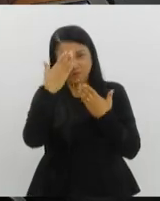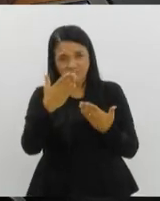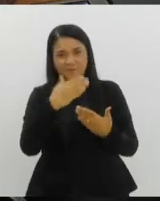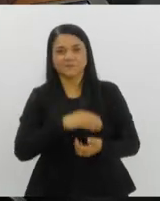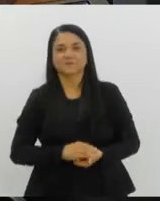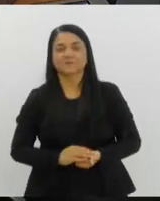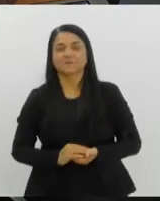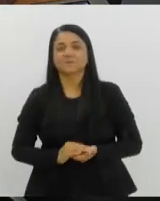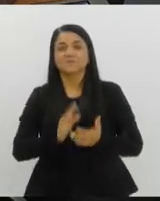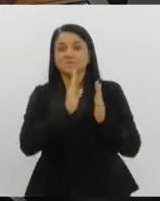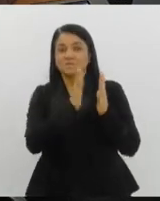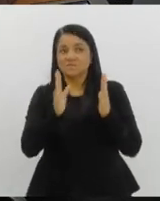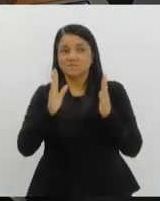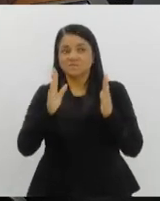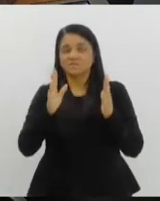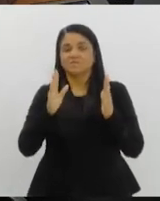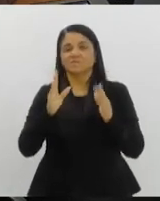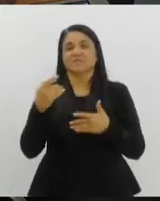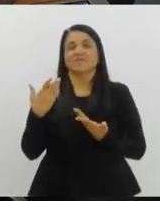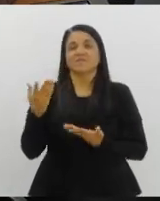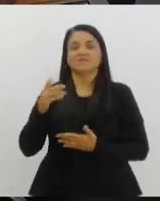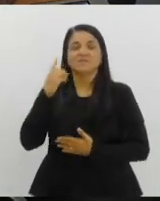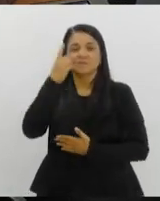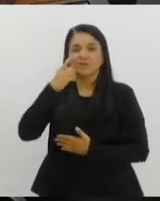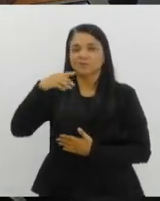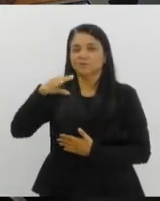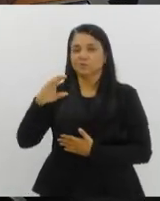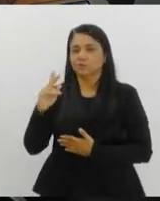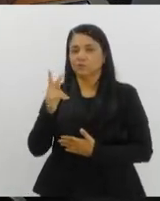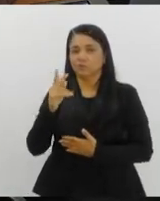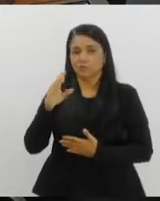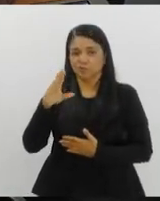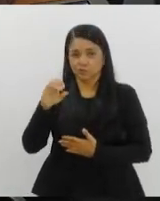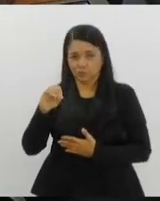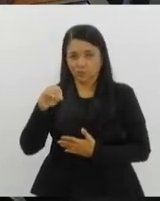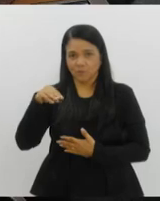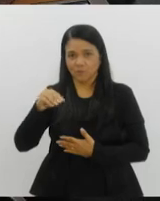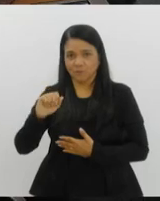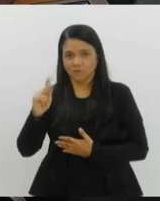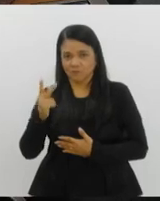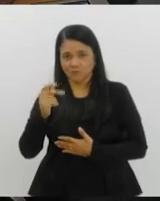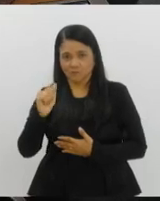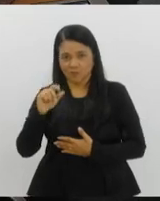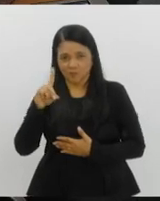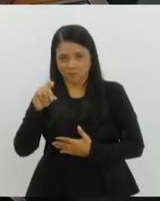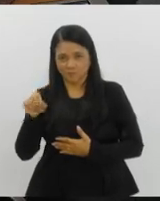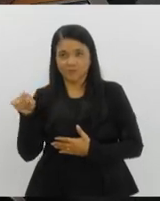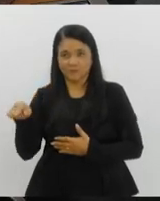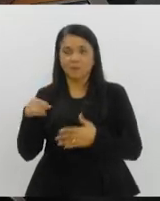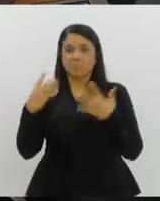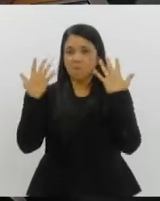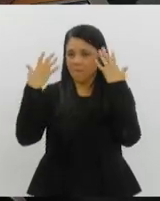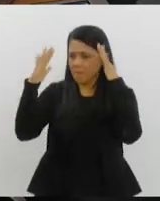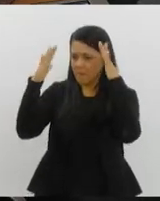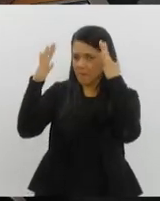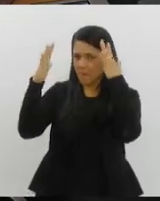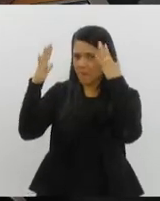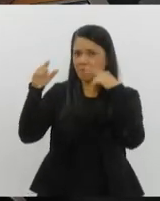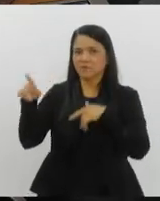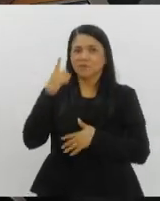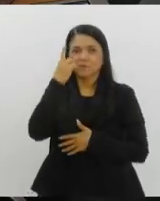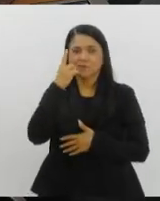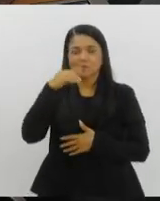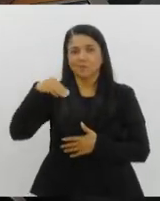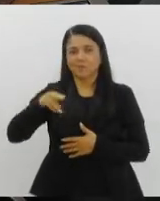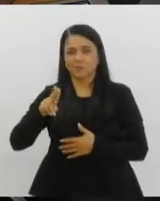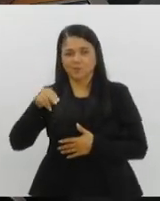presidente. Gostou? Deputado Chico Machado, por favor. Senhor obrigado. Presidente... Por favor, Casal Augusto. Salva de palmas para Munir novamente. Sim.